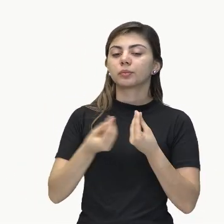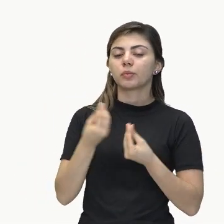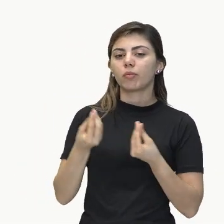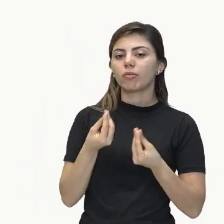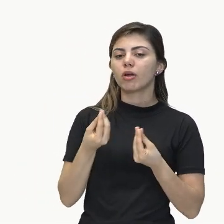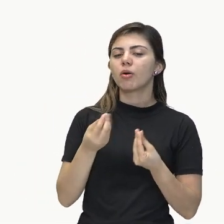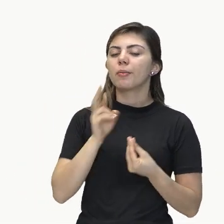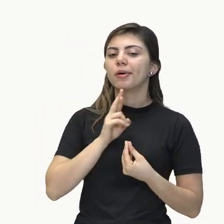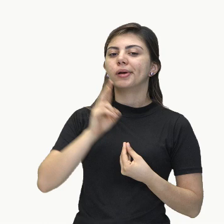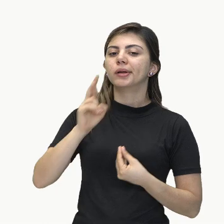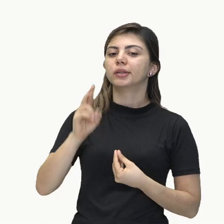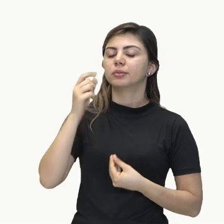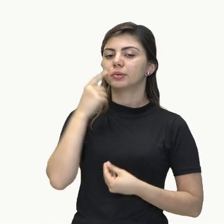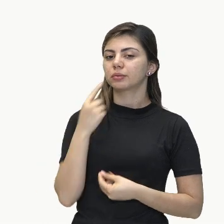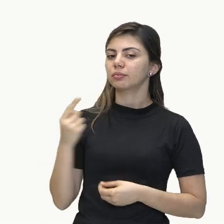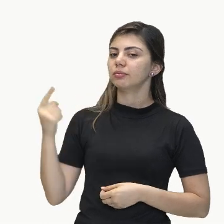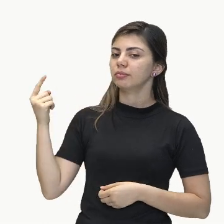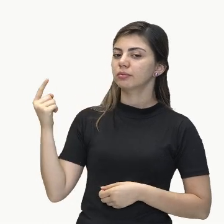então seria 3,